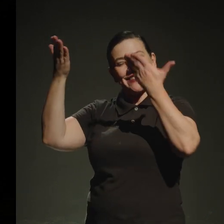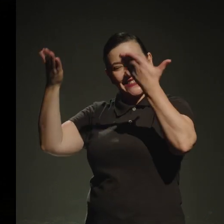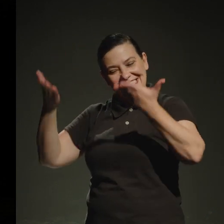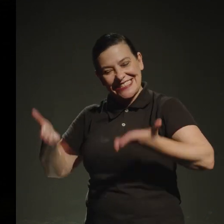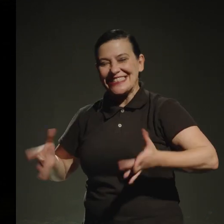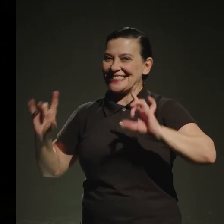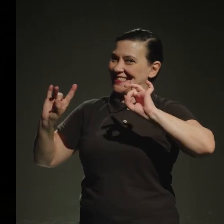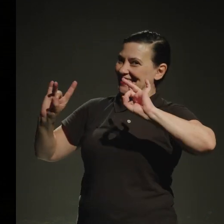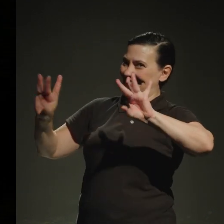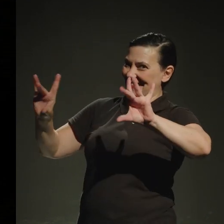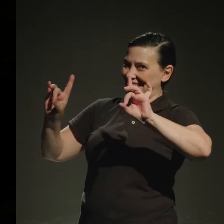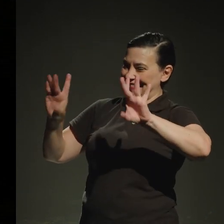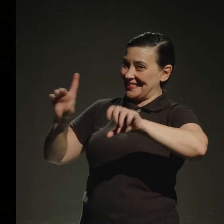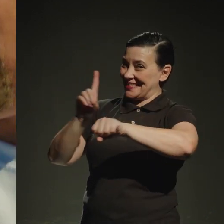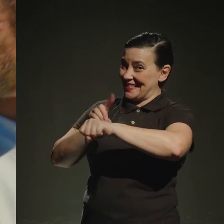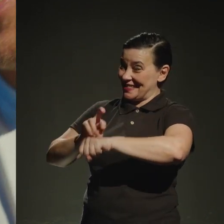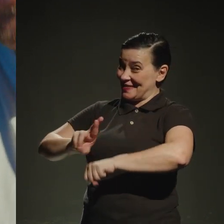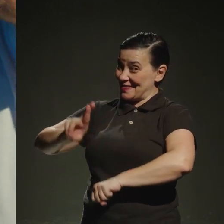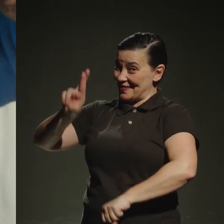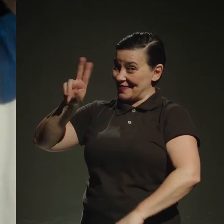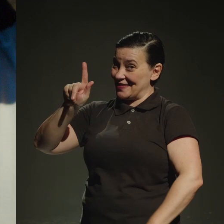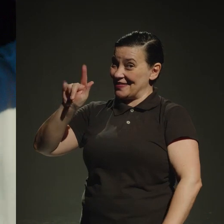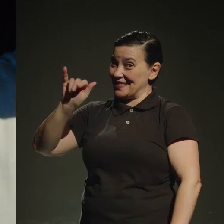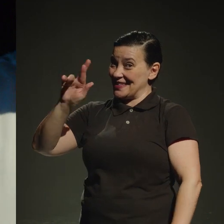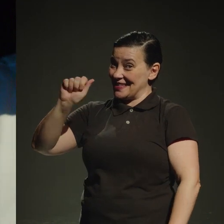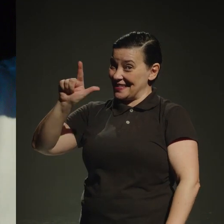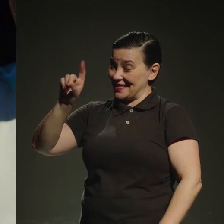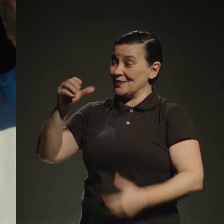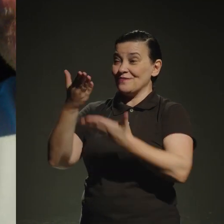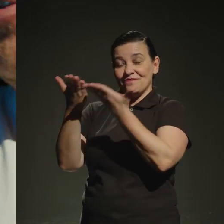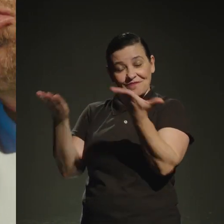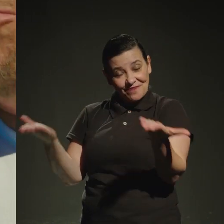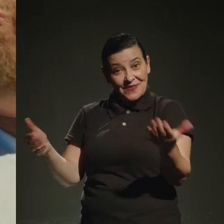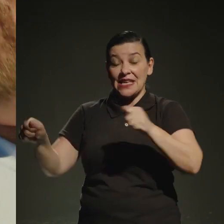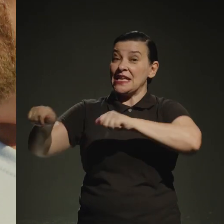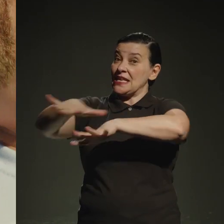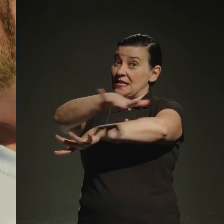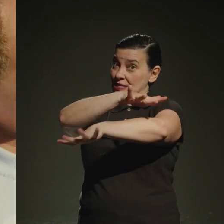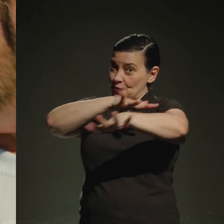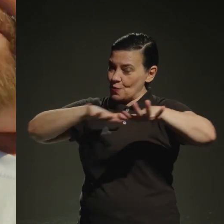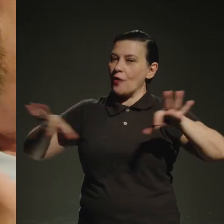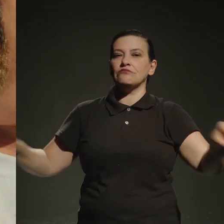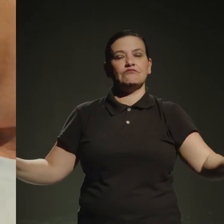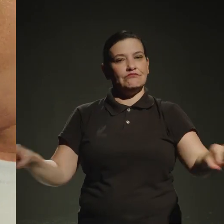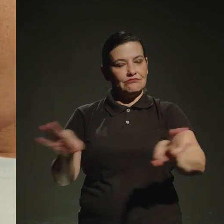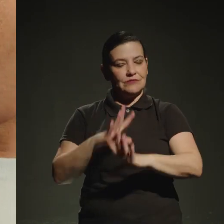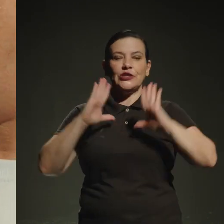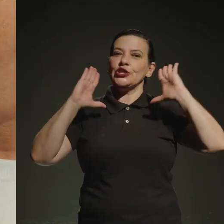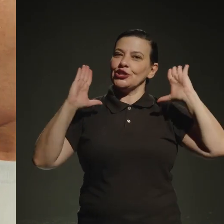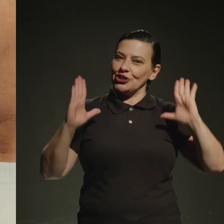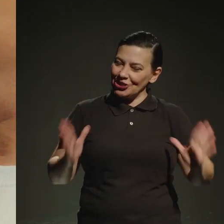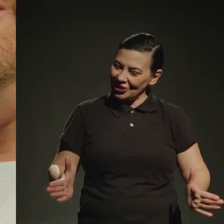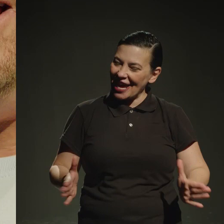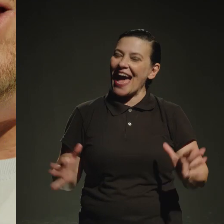Buenos dias, majestosíssimo senhor doutor Dom Giraldo de Villacañas. Como vedes, todo o ritual foi cumprido a bom cabo e